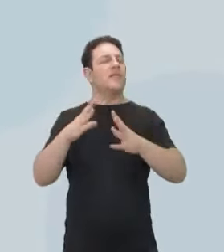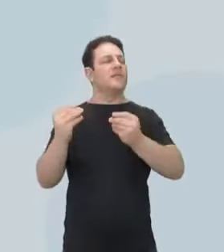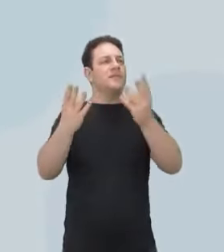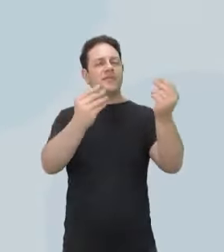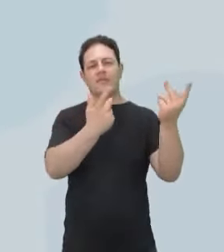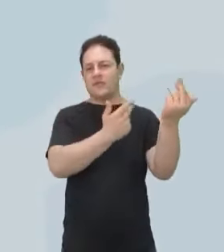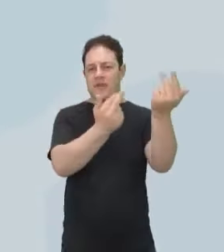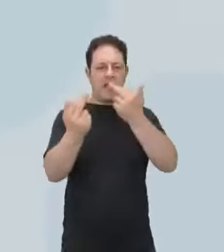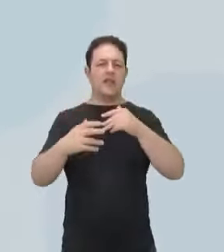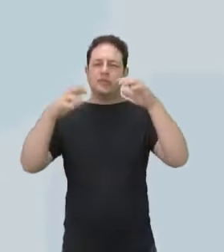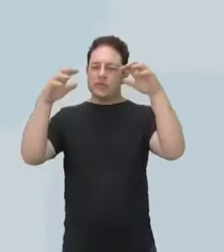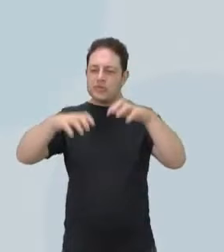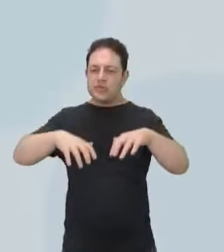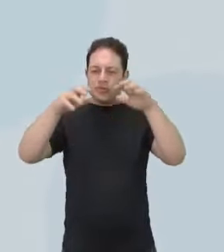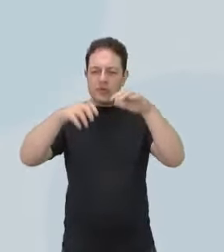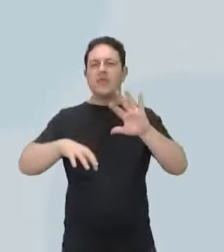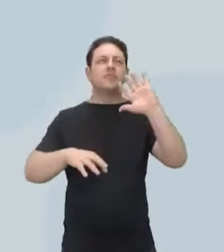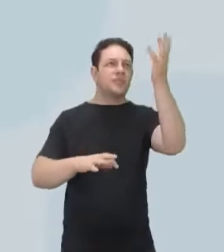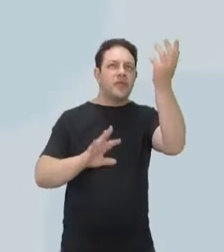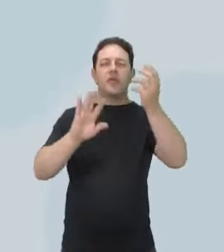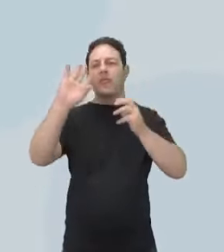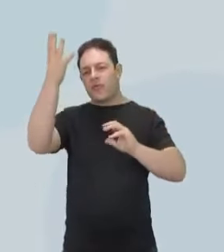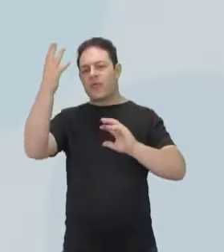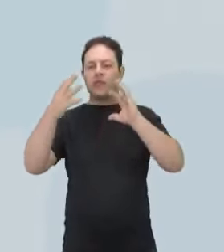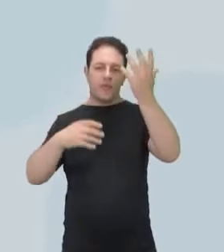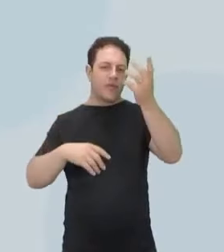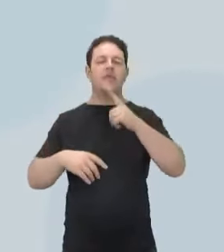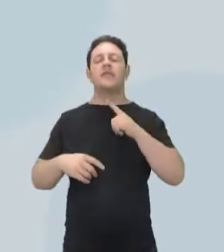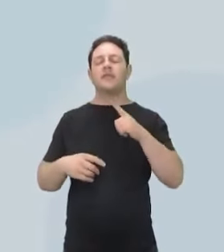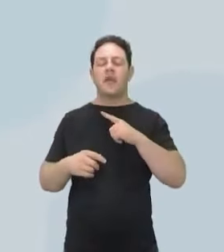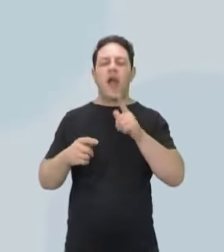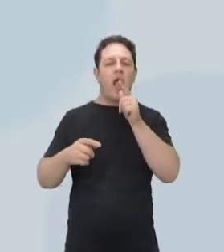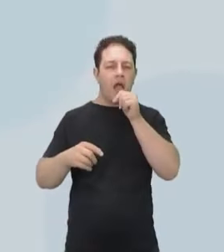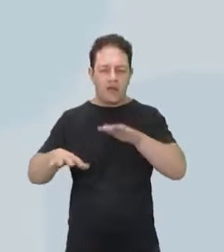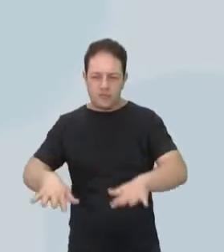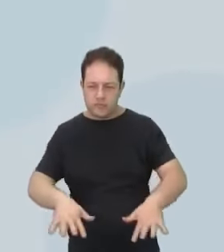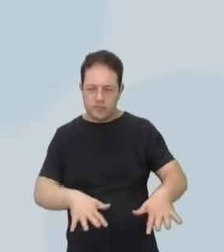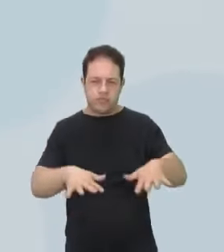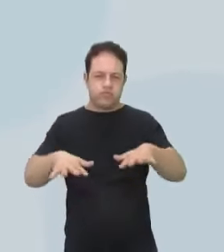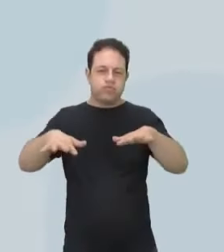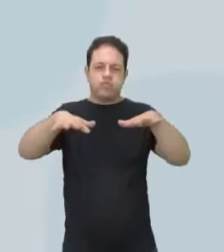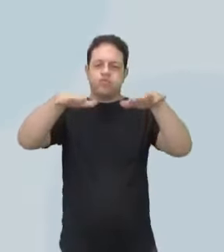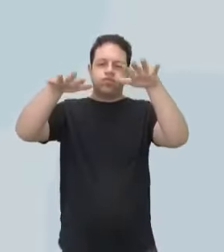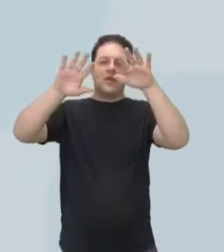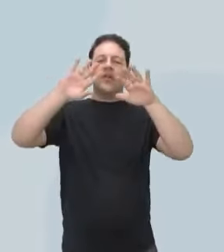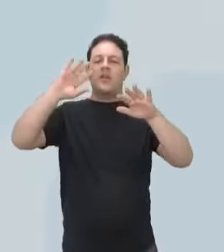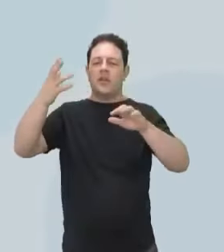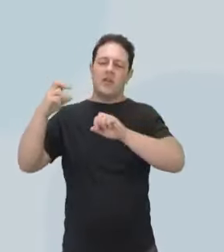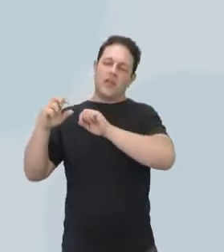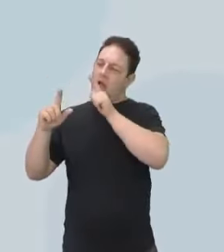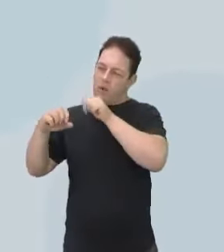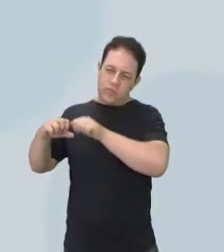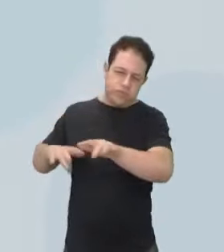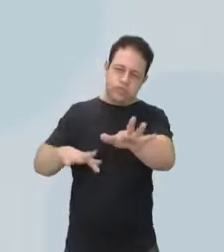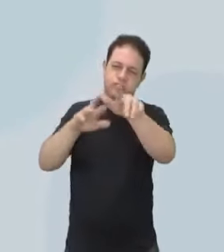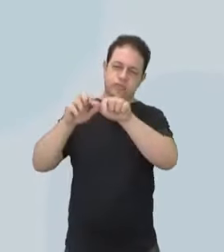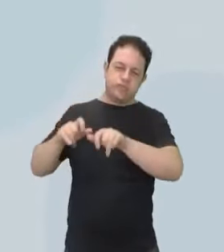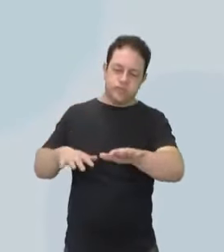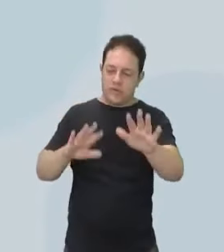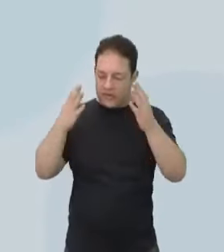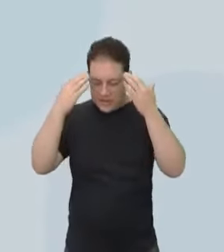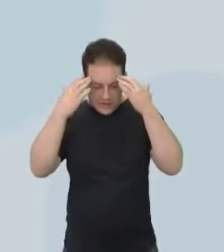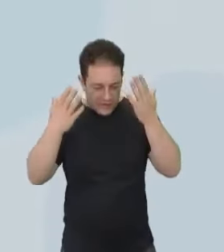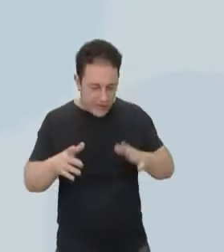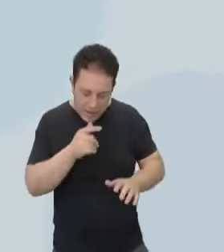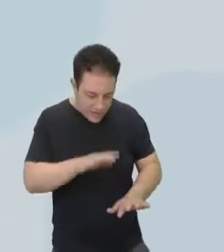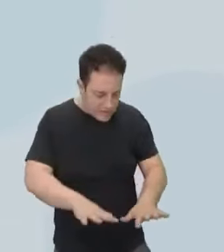chove está isento de ter enchente, inundação, enxurrada ou alagamento. E a gente